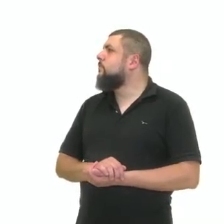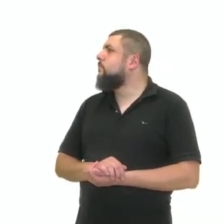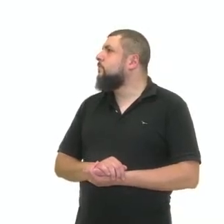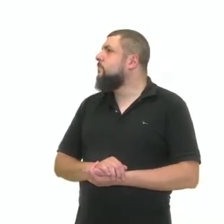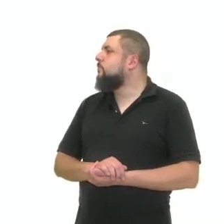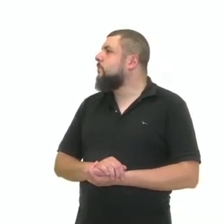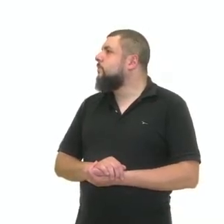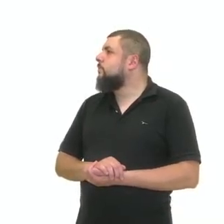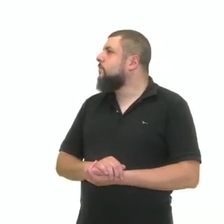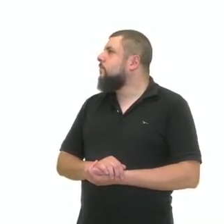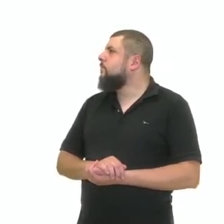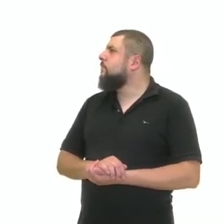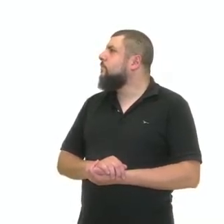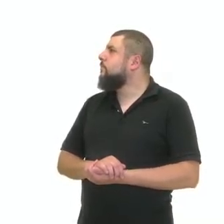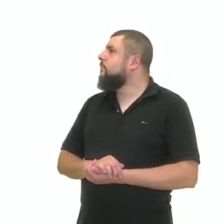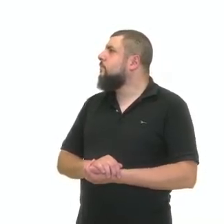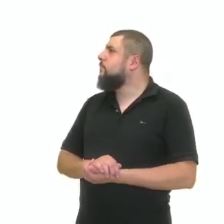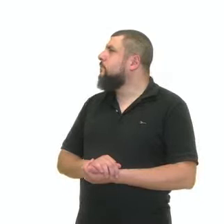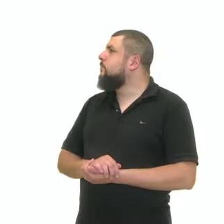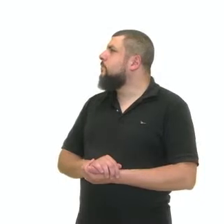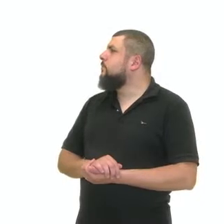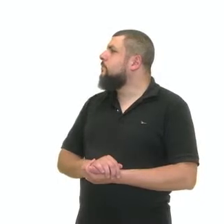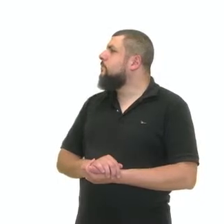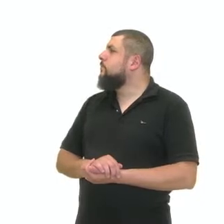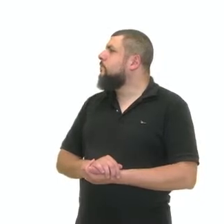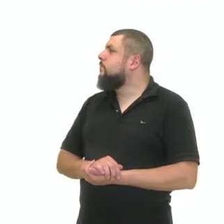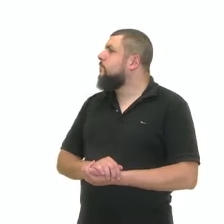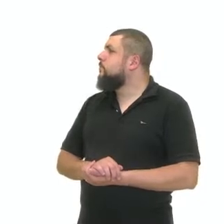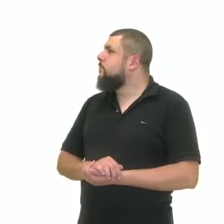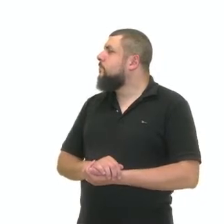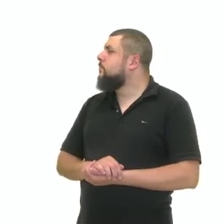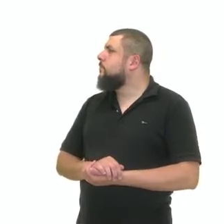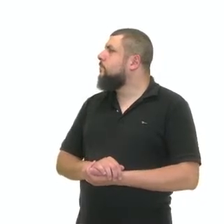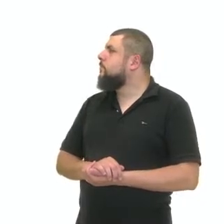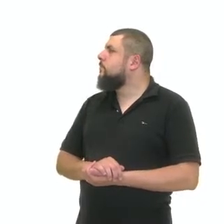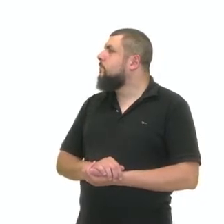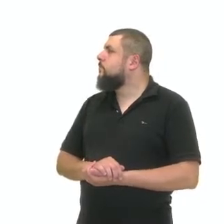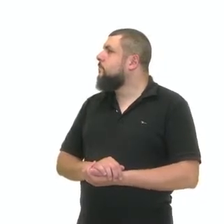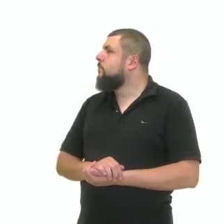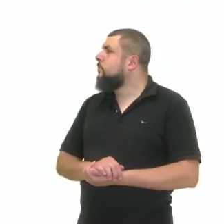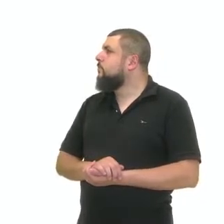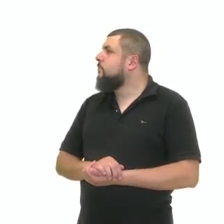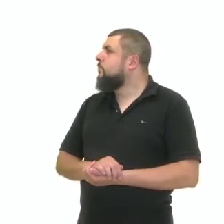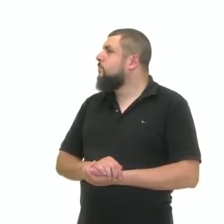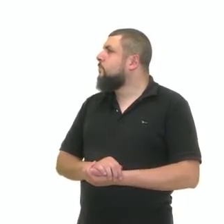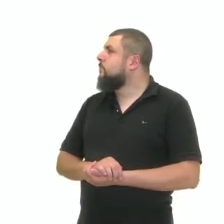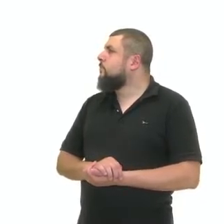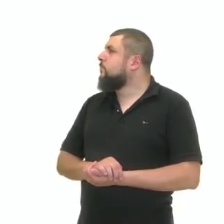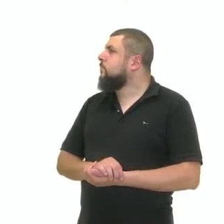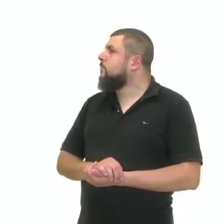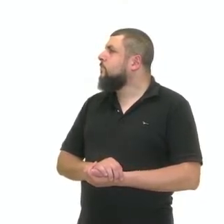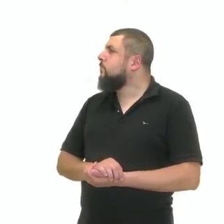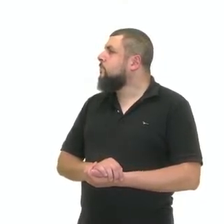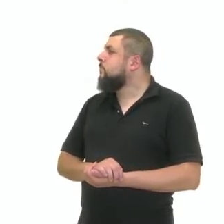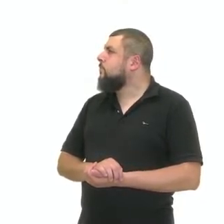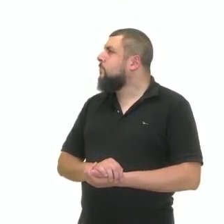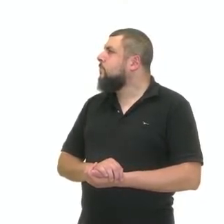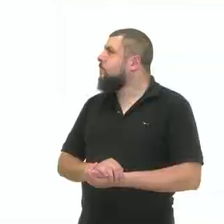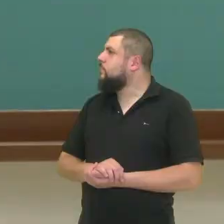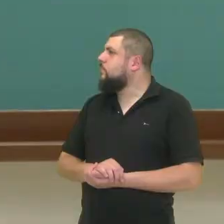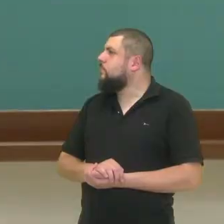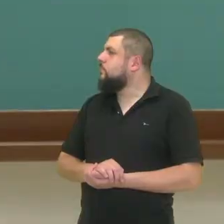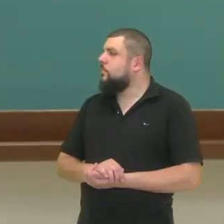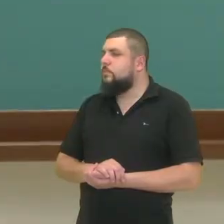rainha sob o nome de governador e da Companhia de Comerciantes de Londres para negociar com as Índias Orientais.